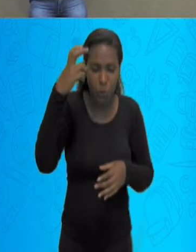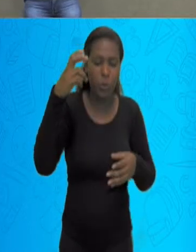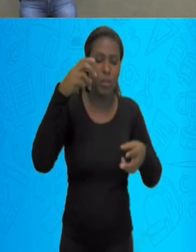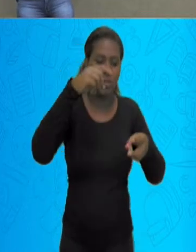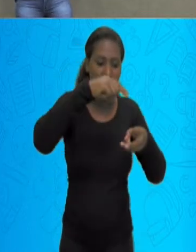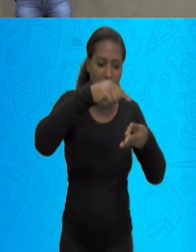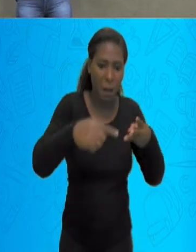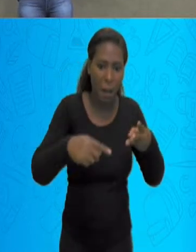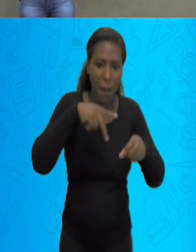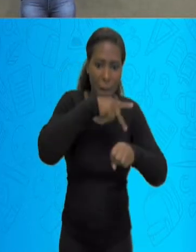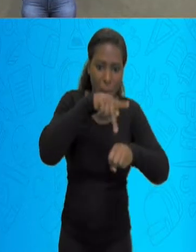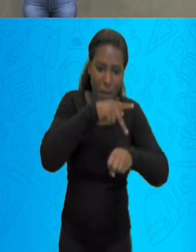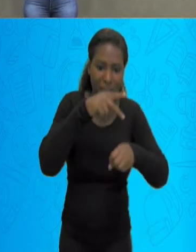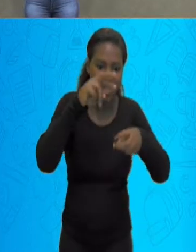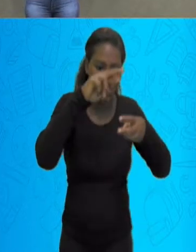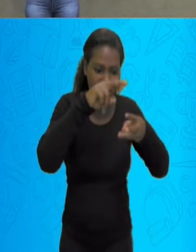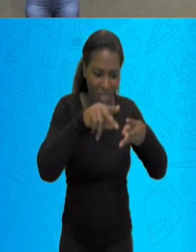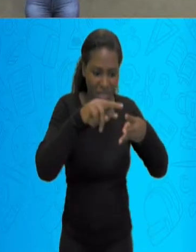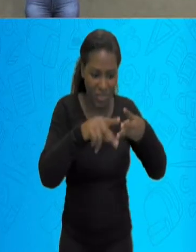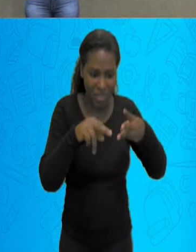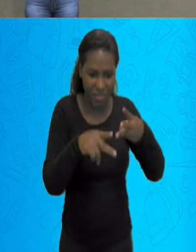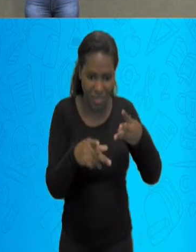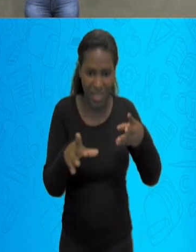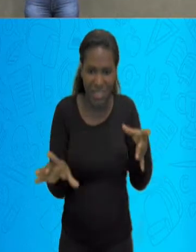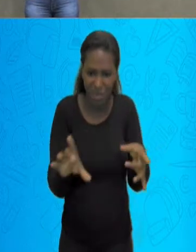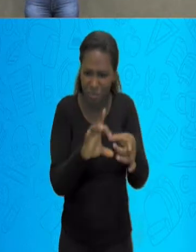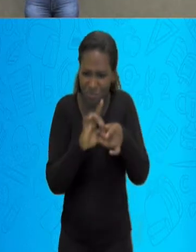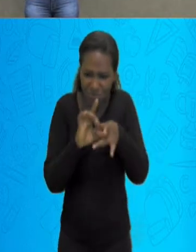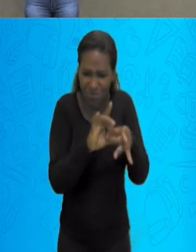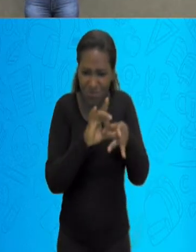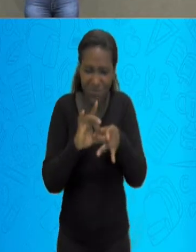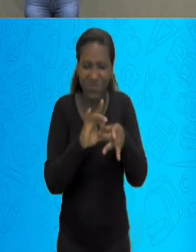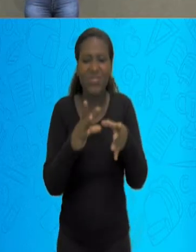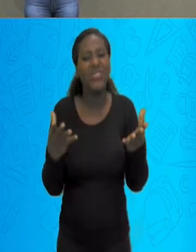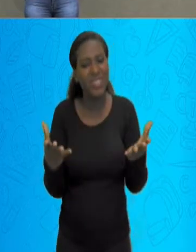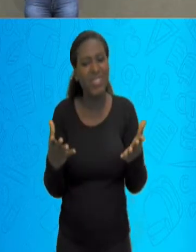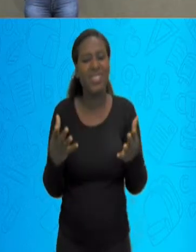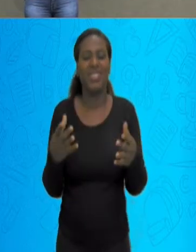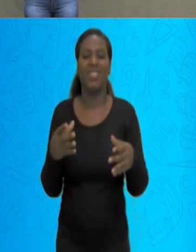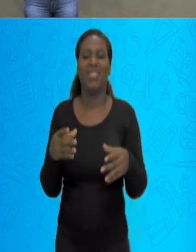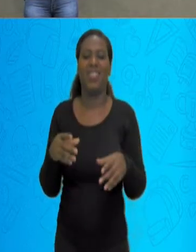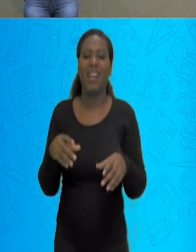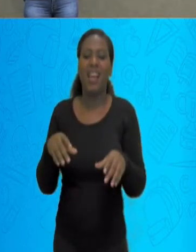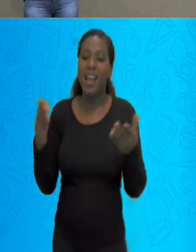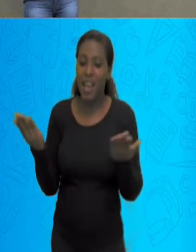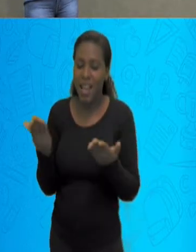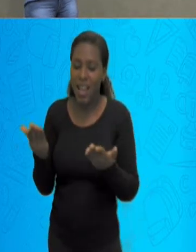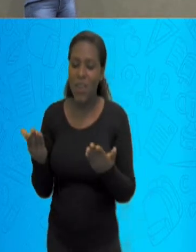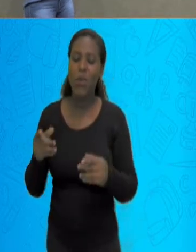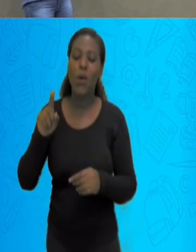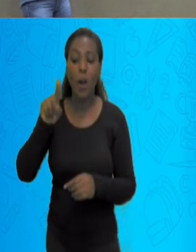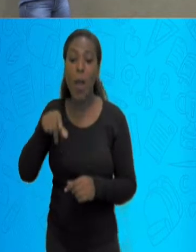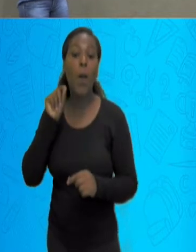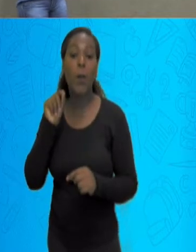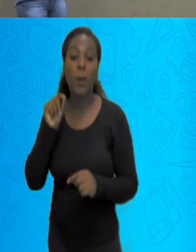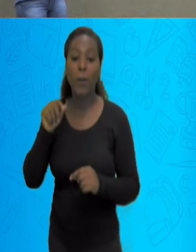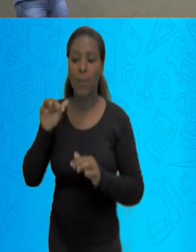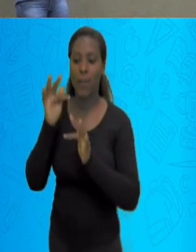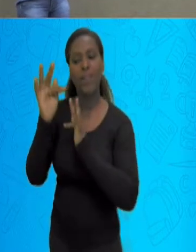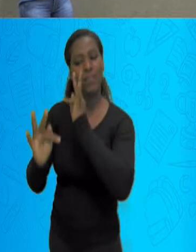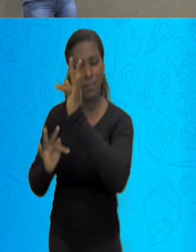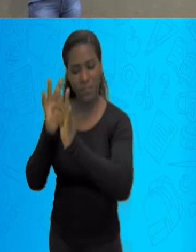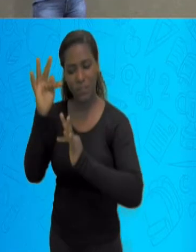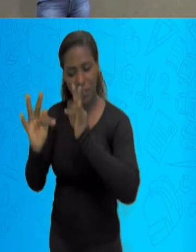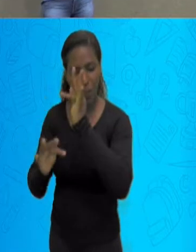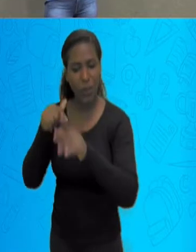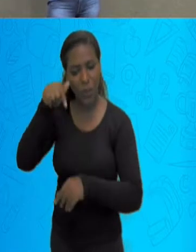extenso, então ele teve influência de várias partes para se formar um folclore brasileiro.